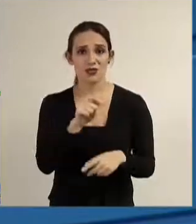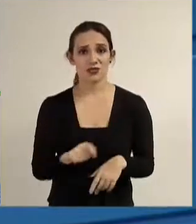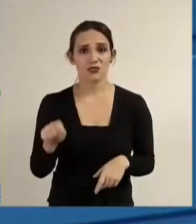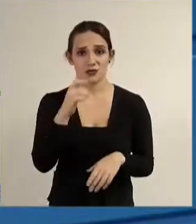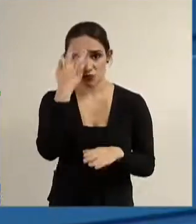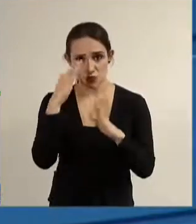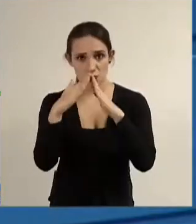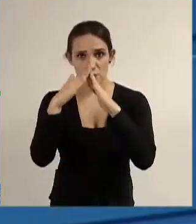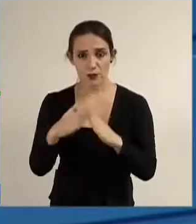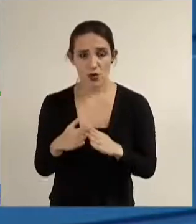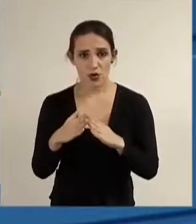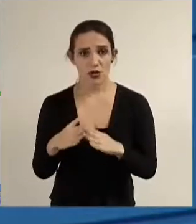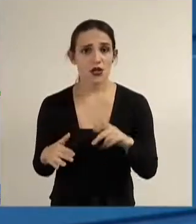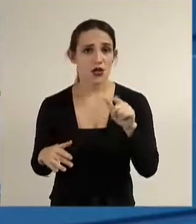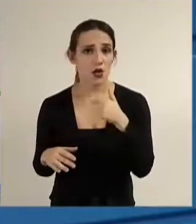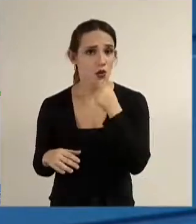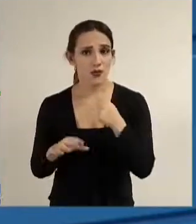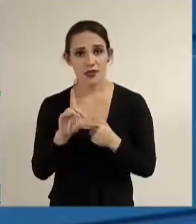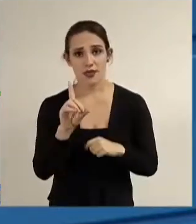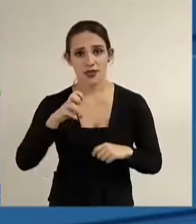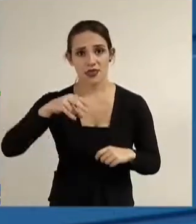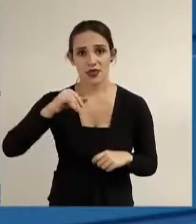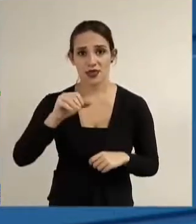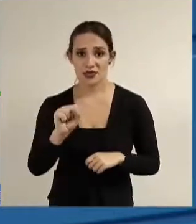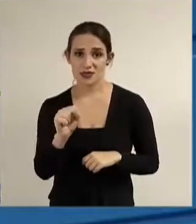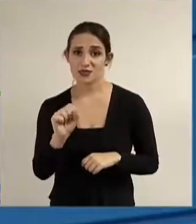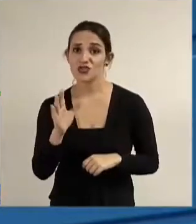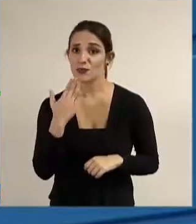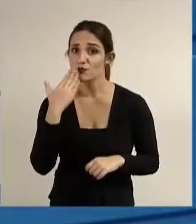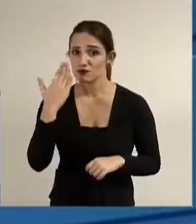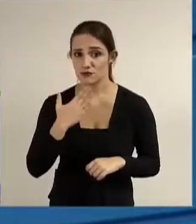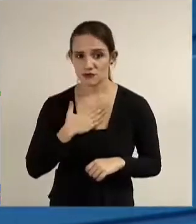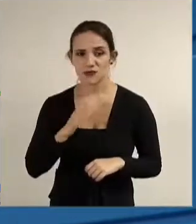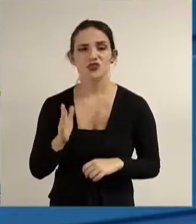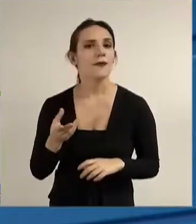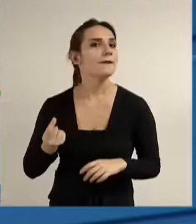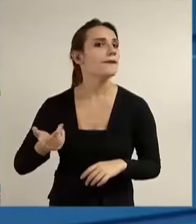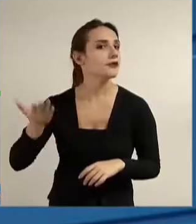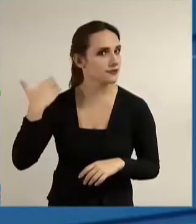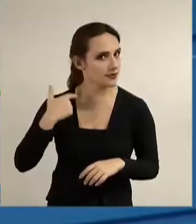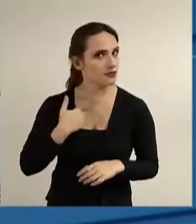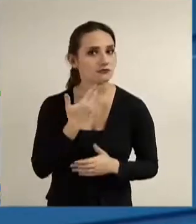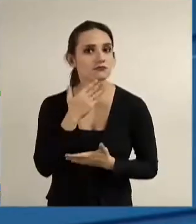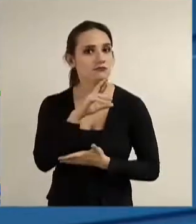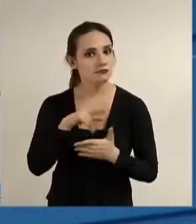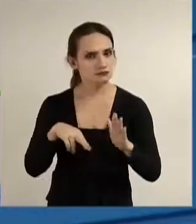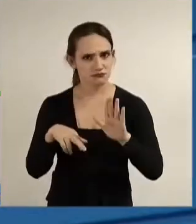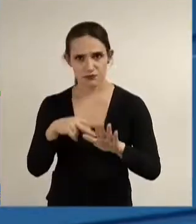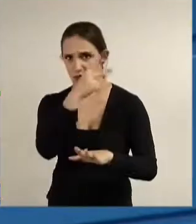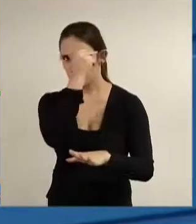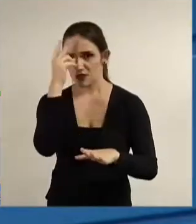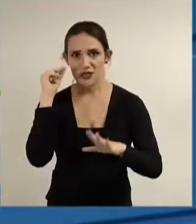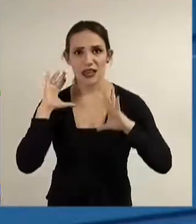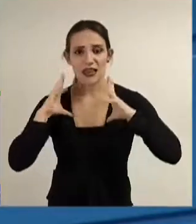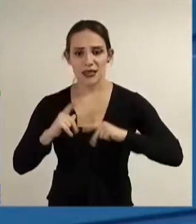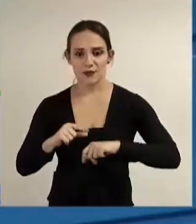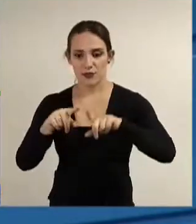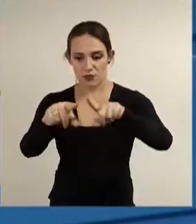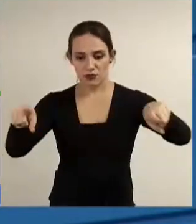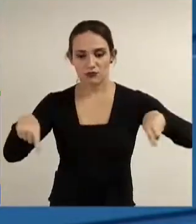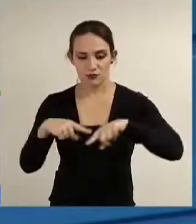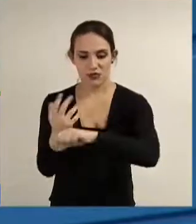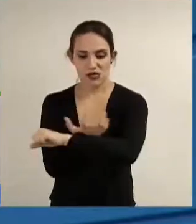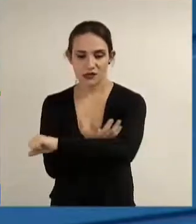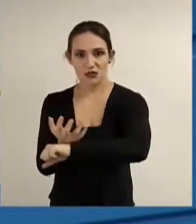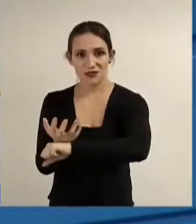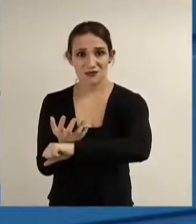Moradores, externada pelo senhor Denis Henrique de Souza. Já fizemos um requerimento anterior, a Prefeitura fez uma excelente limpeza, mas como se